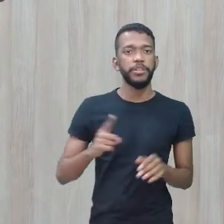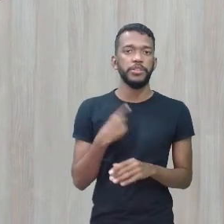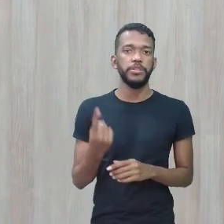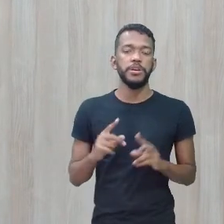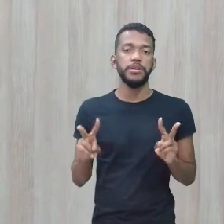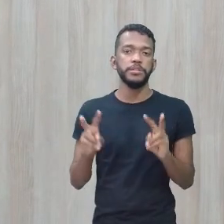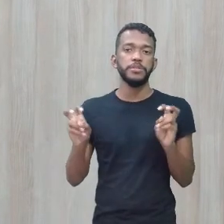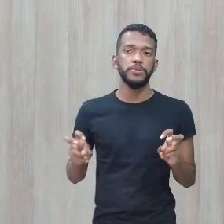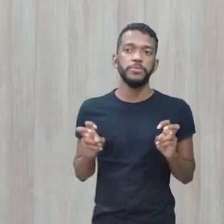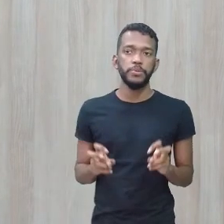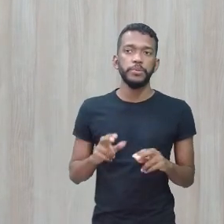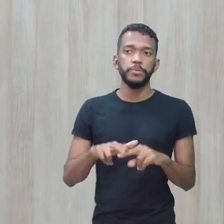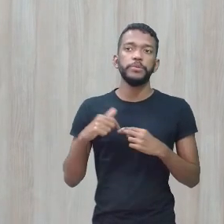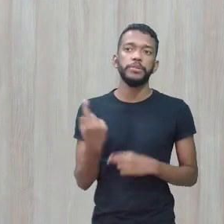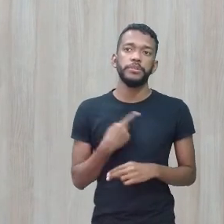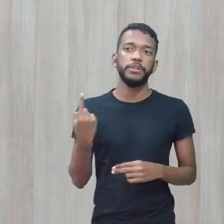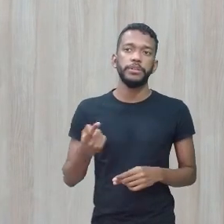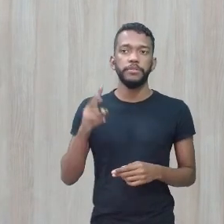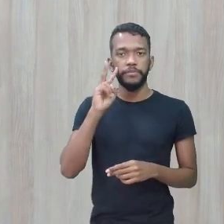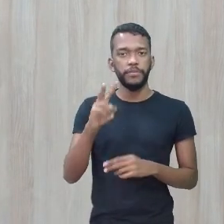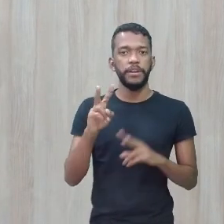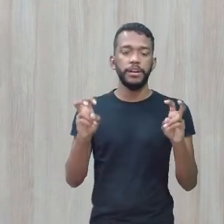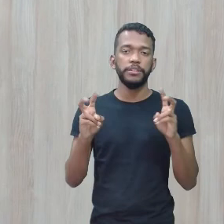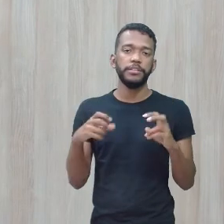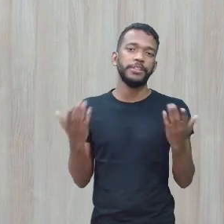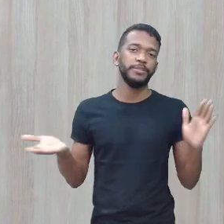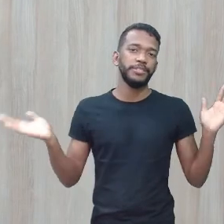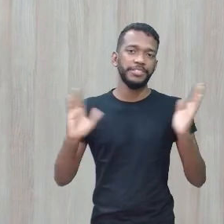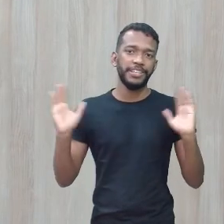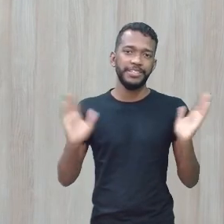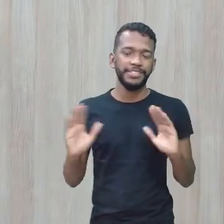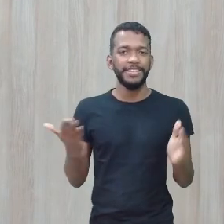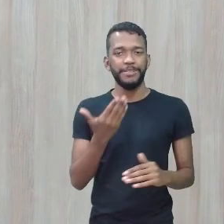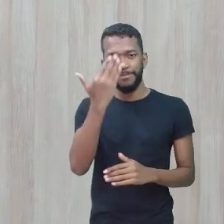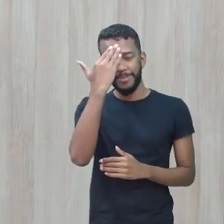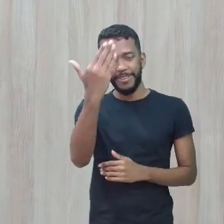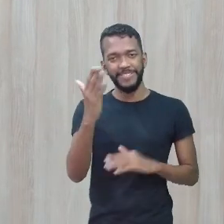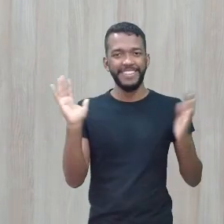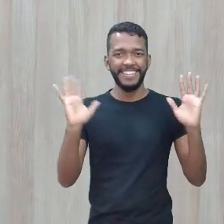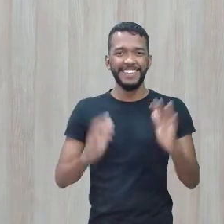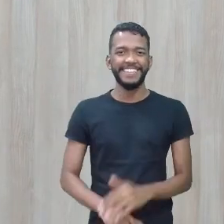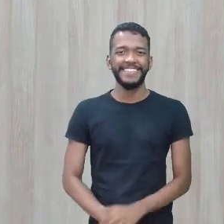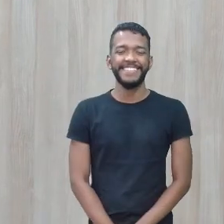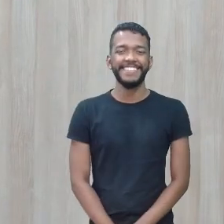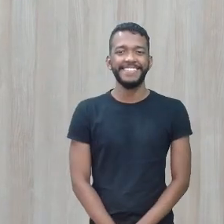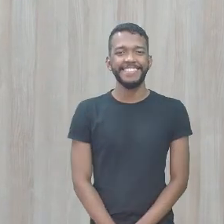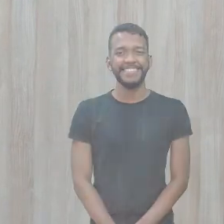porque estamos vendo o mesmo assunto. Então, tchau, tchau, muito obrigada. Tchau, tchau.